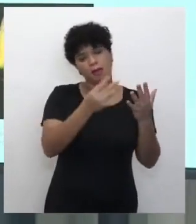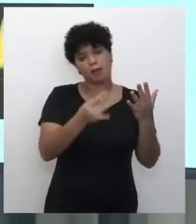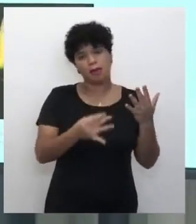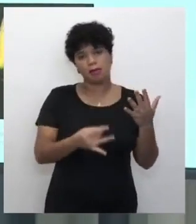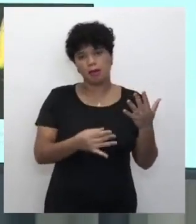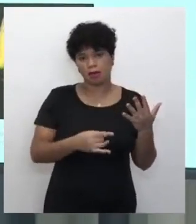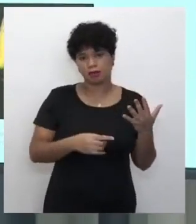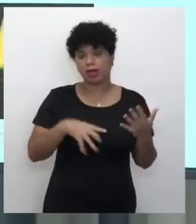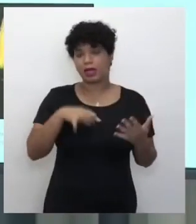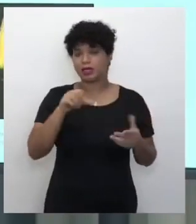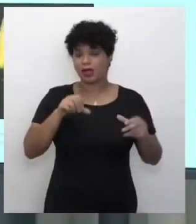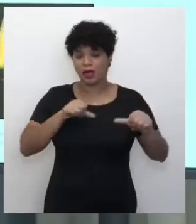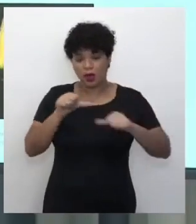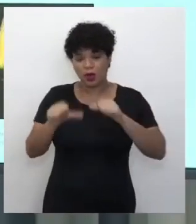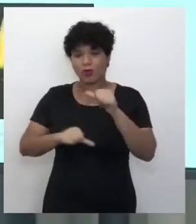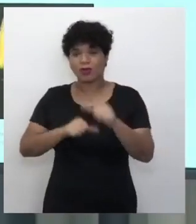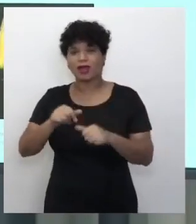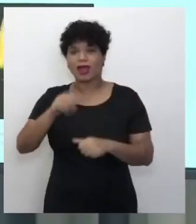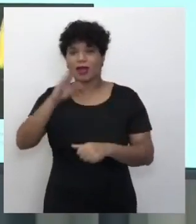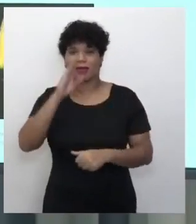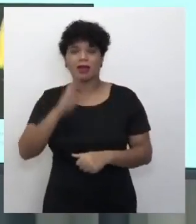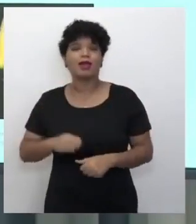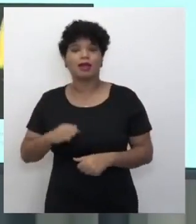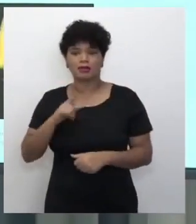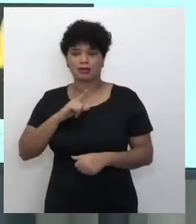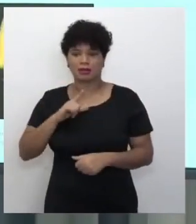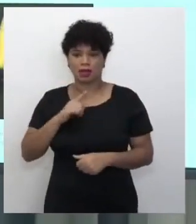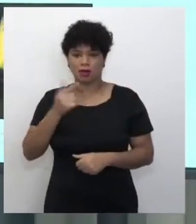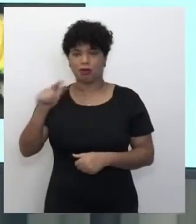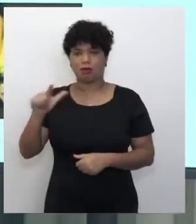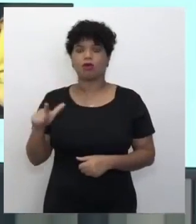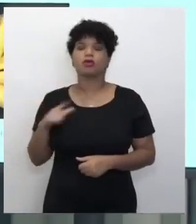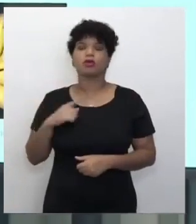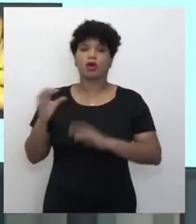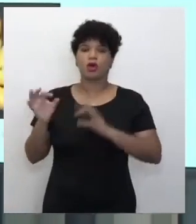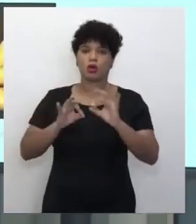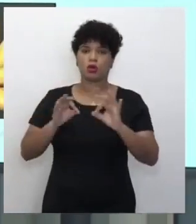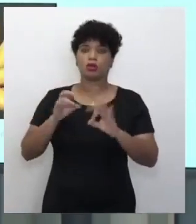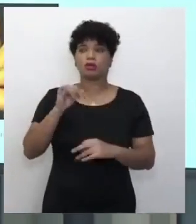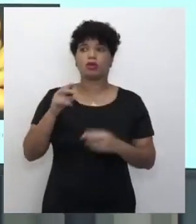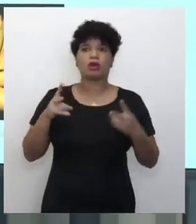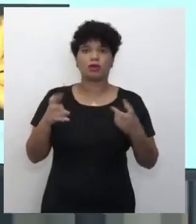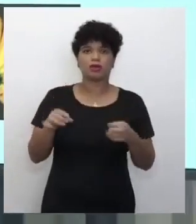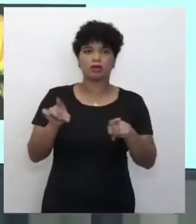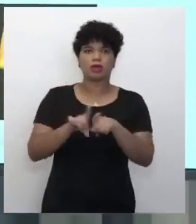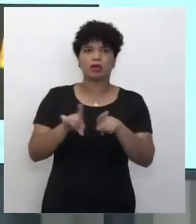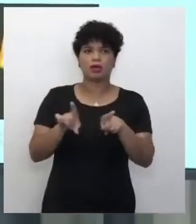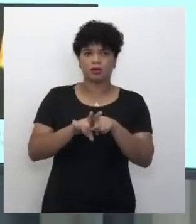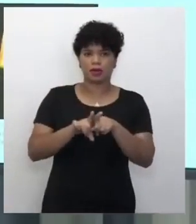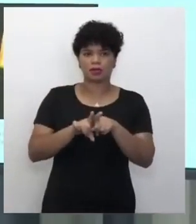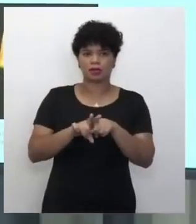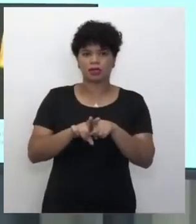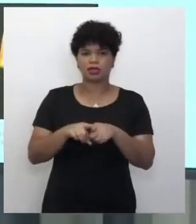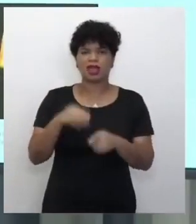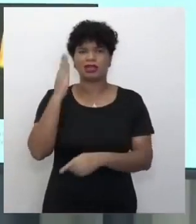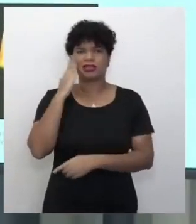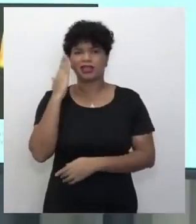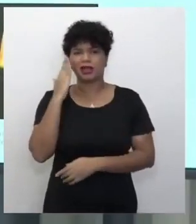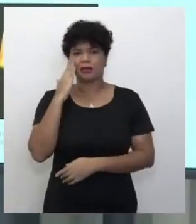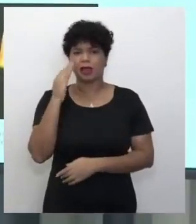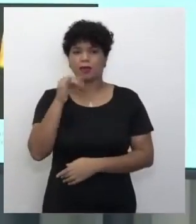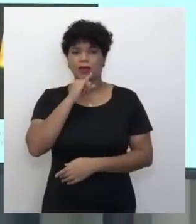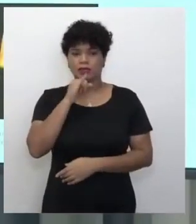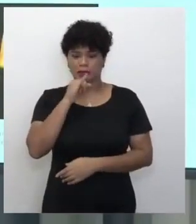ok? Ela madura, ela tem uma outra característica. Se você observar também os portões, de